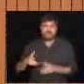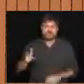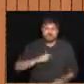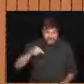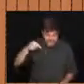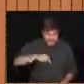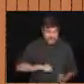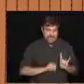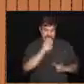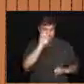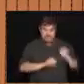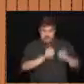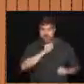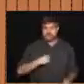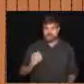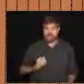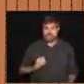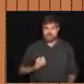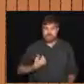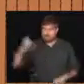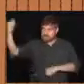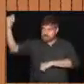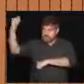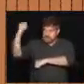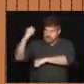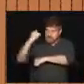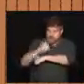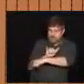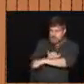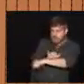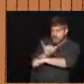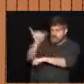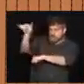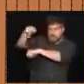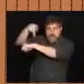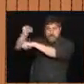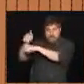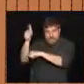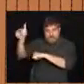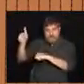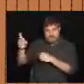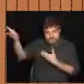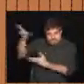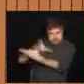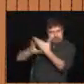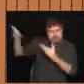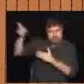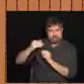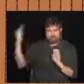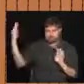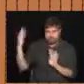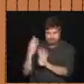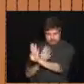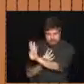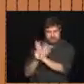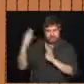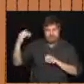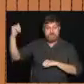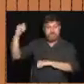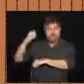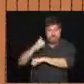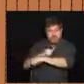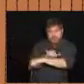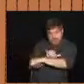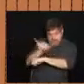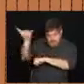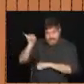tem um intercâmbio de pessoas muito fortes na nossa região. E eu acredito que nós temos um desafio.